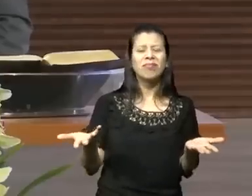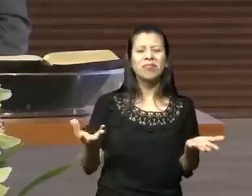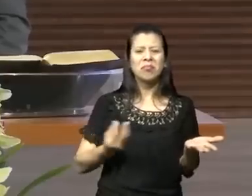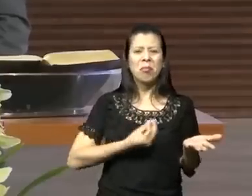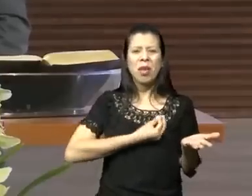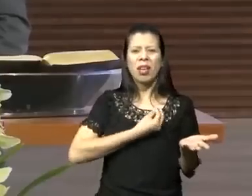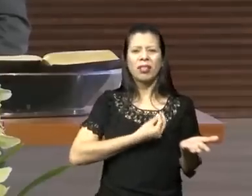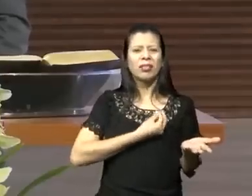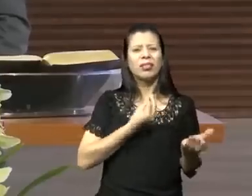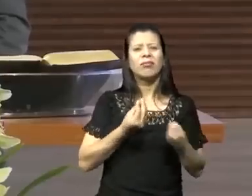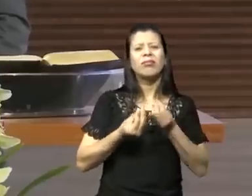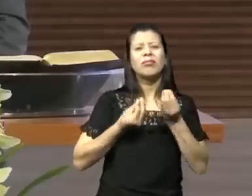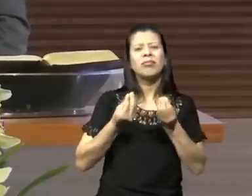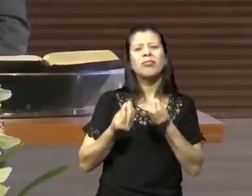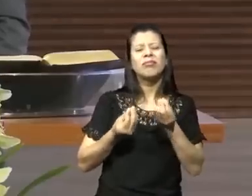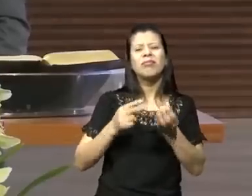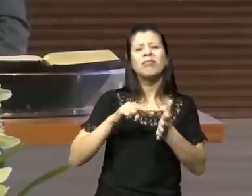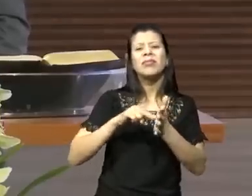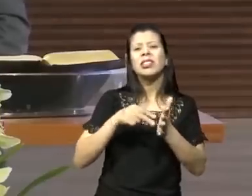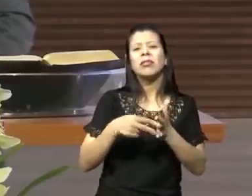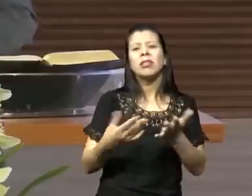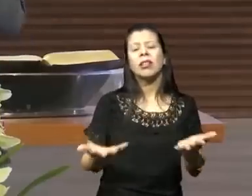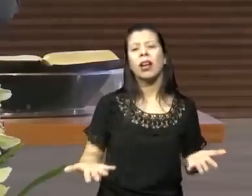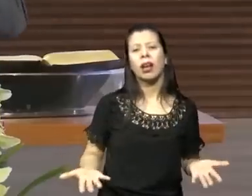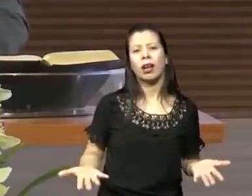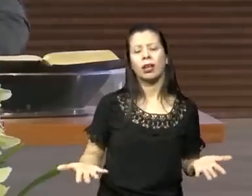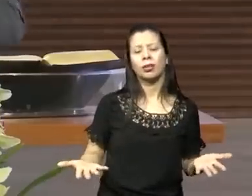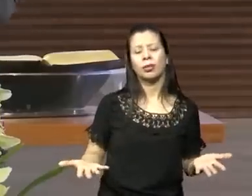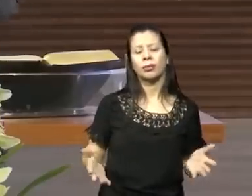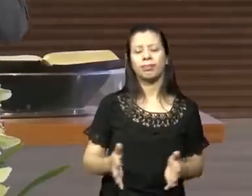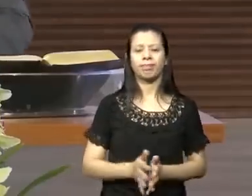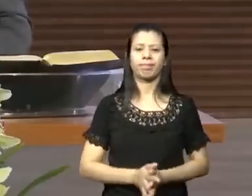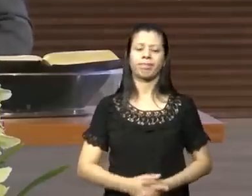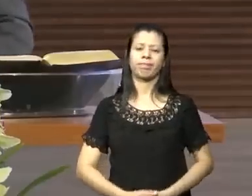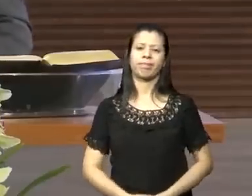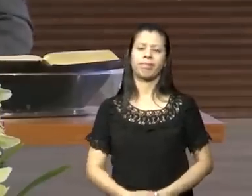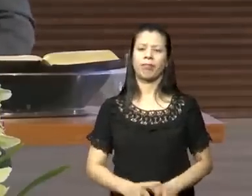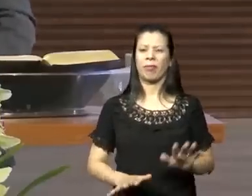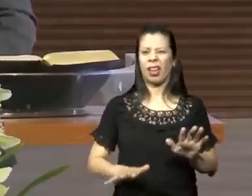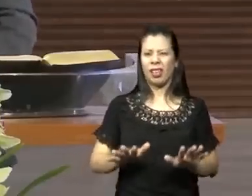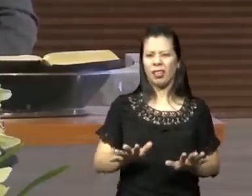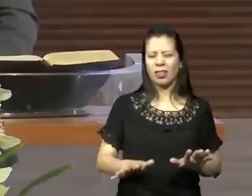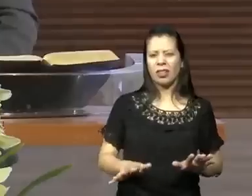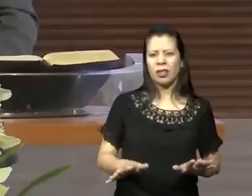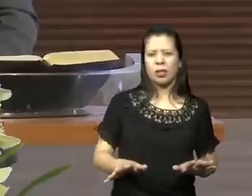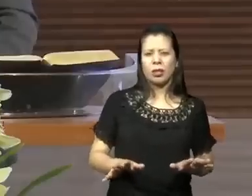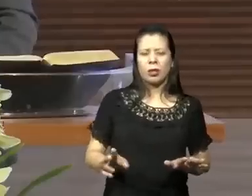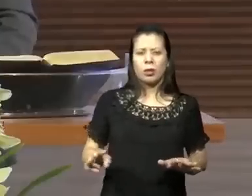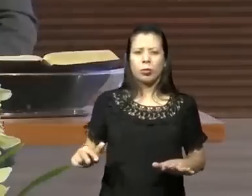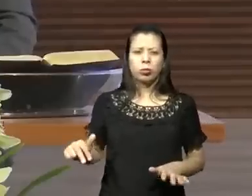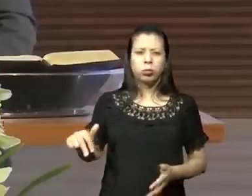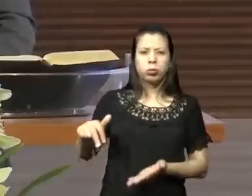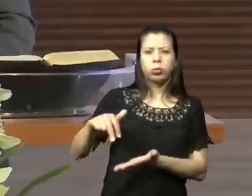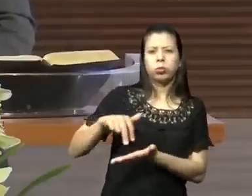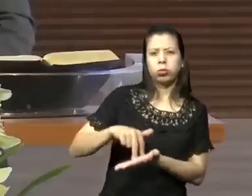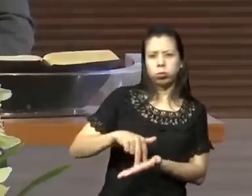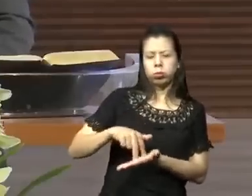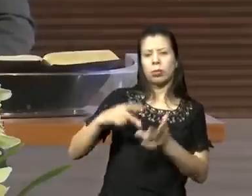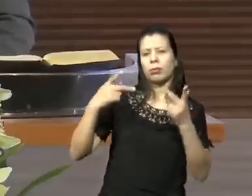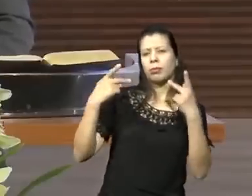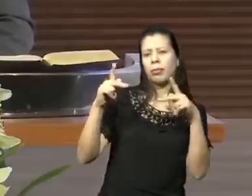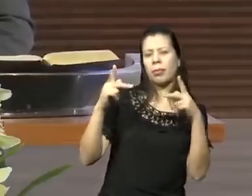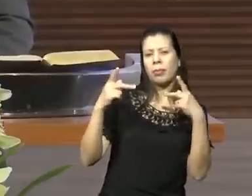eu subo aqui eu tenho alguma dificuldade eu não consigo ser muito mascarado todo mundo tem seus